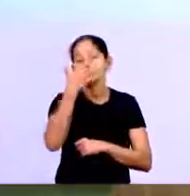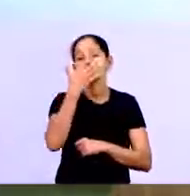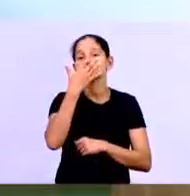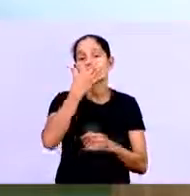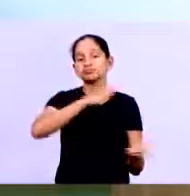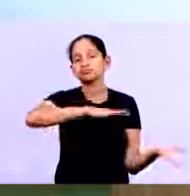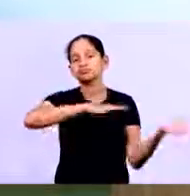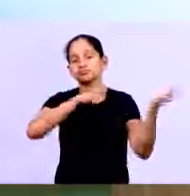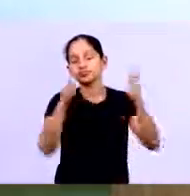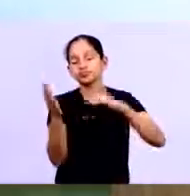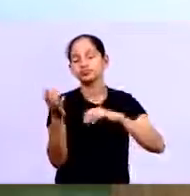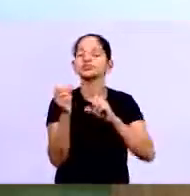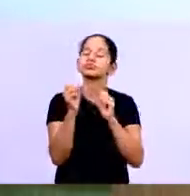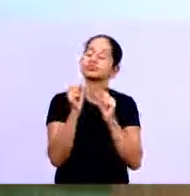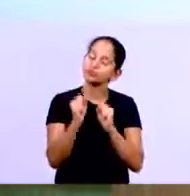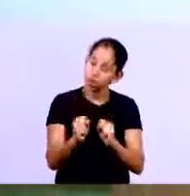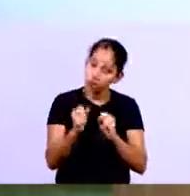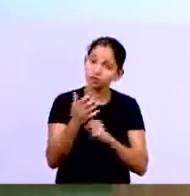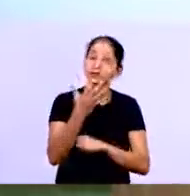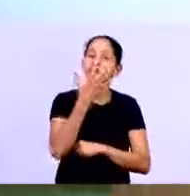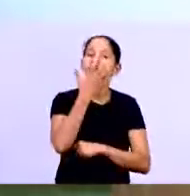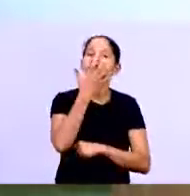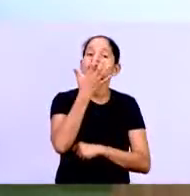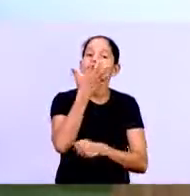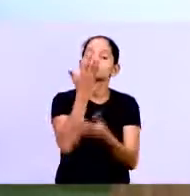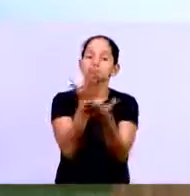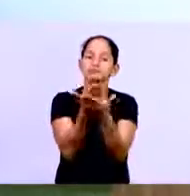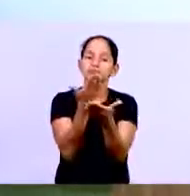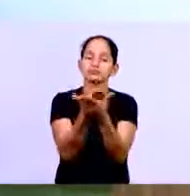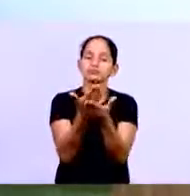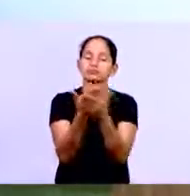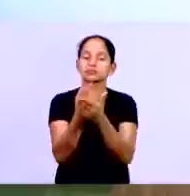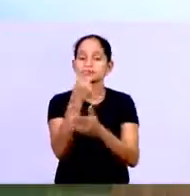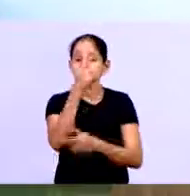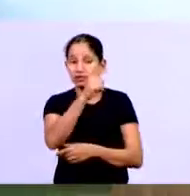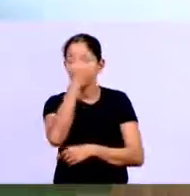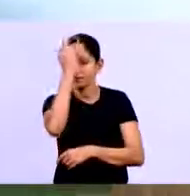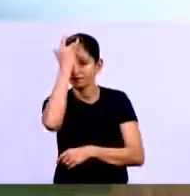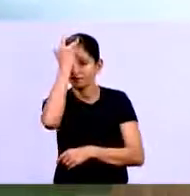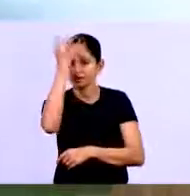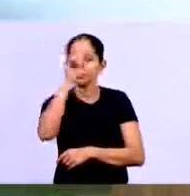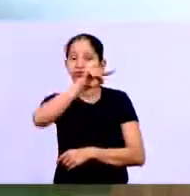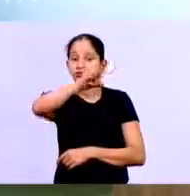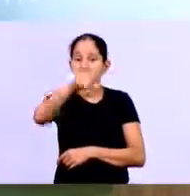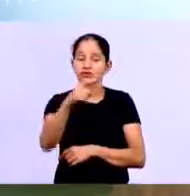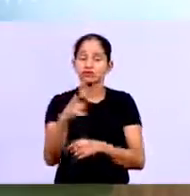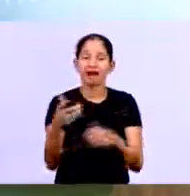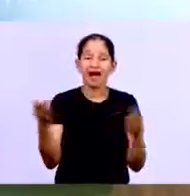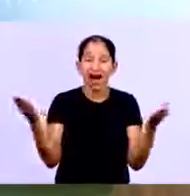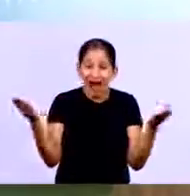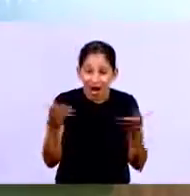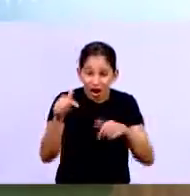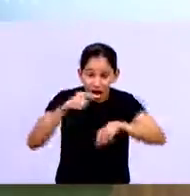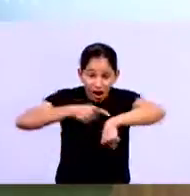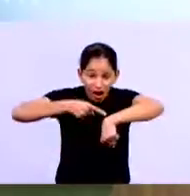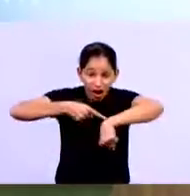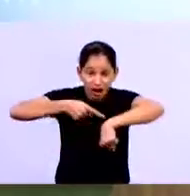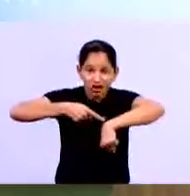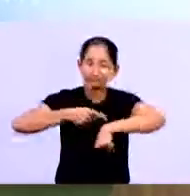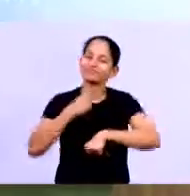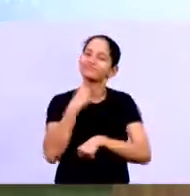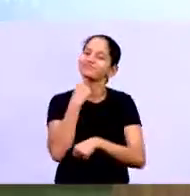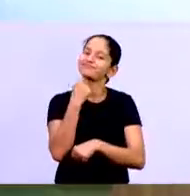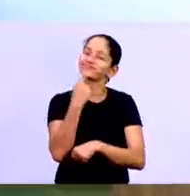vocês, ok? Então, vejam lá essa aula para facilitar a visualização, porque durante essa aula agora não dá para a